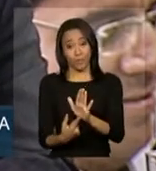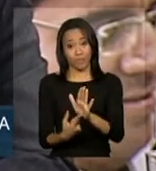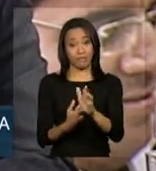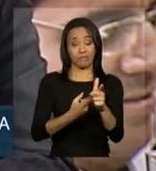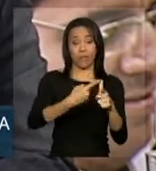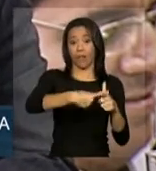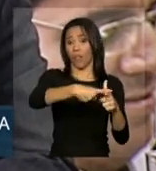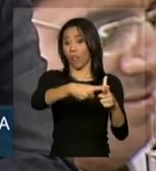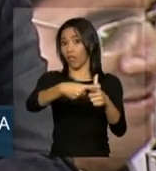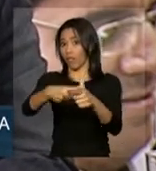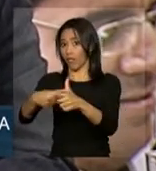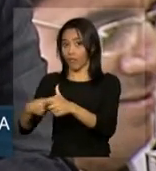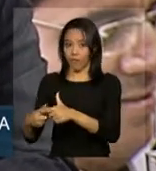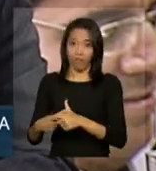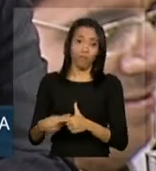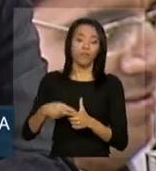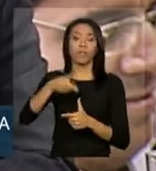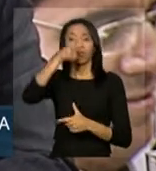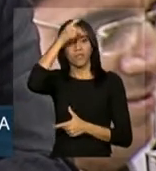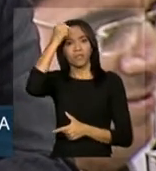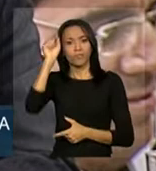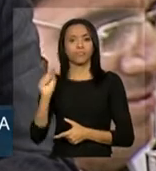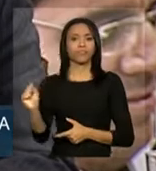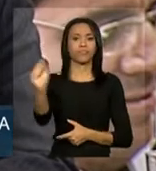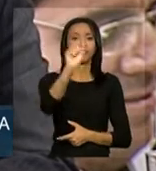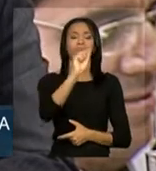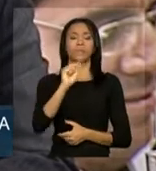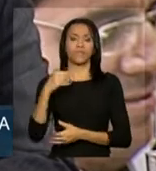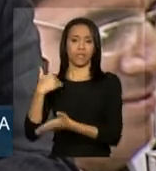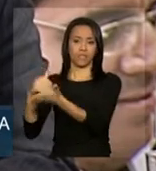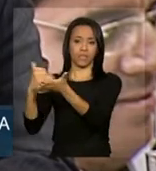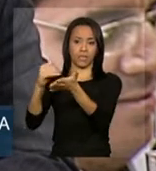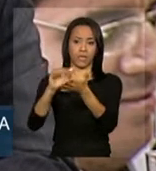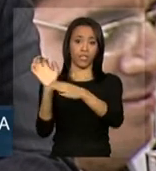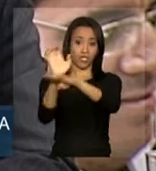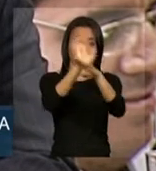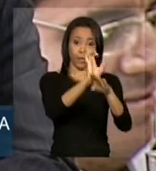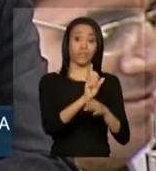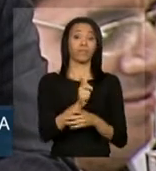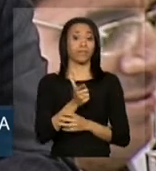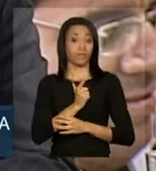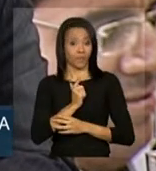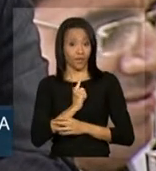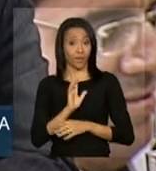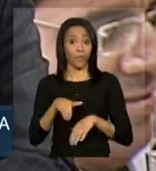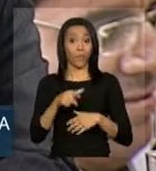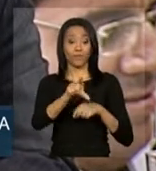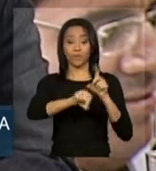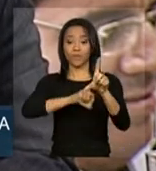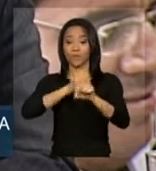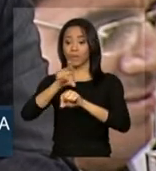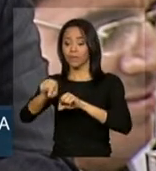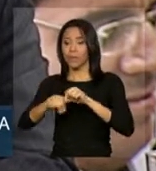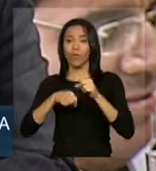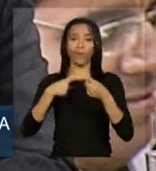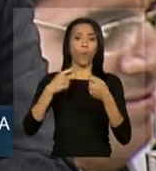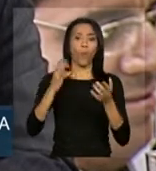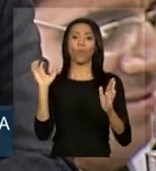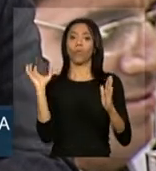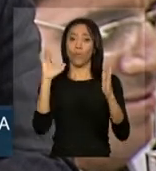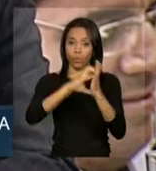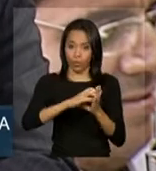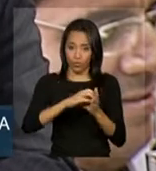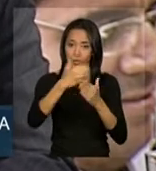municípios e os a secretarias estaduais t e quando fazem processo de seleção pública concursos